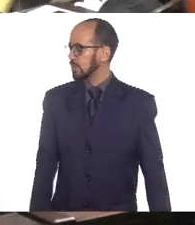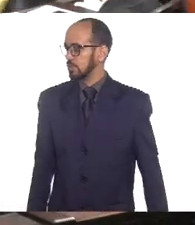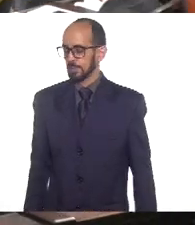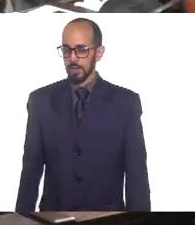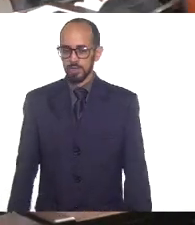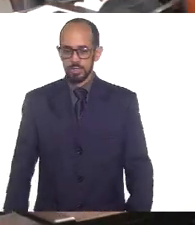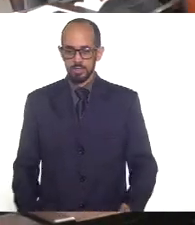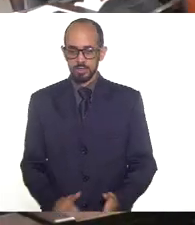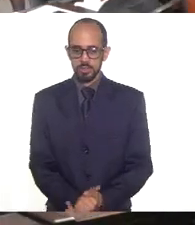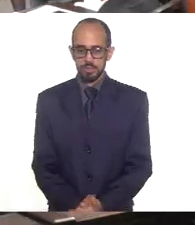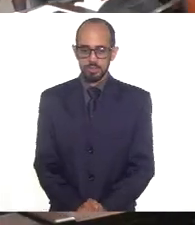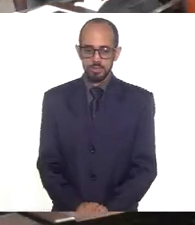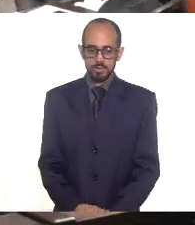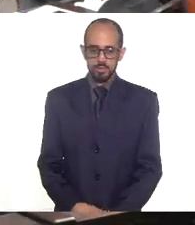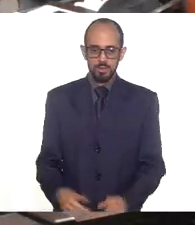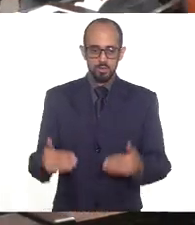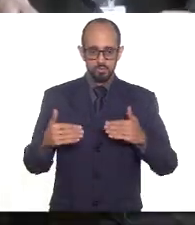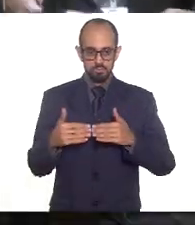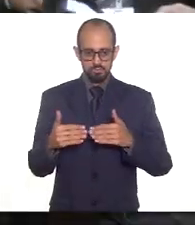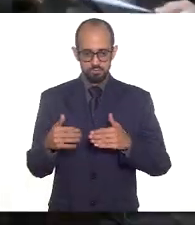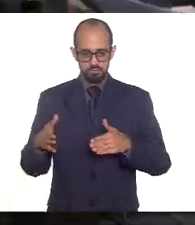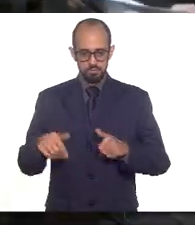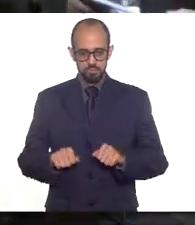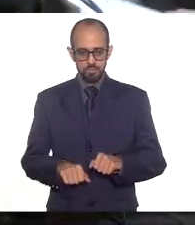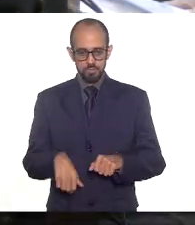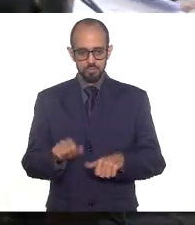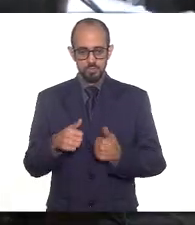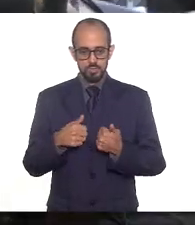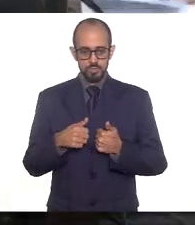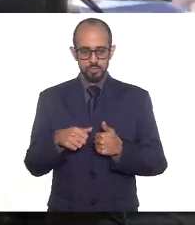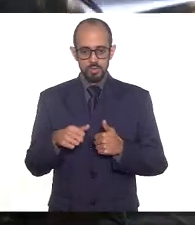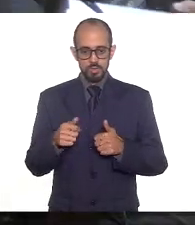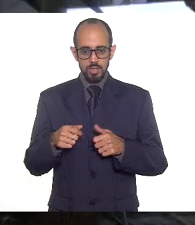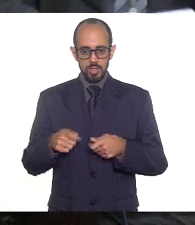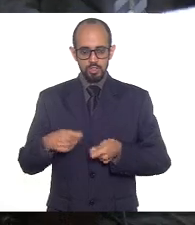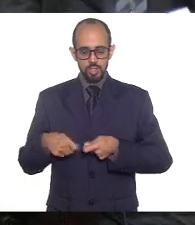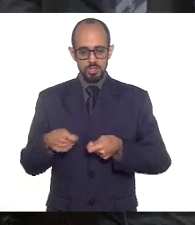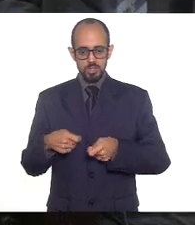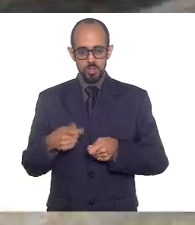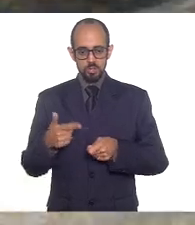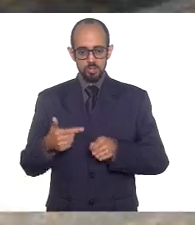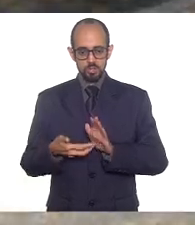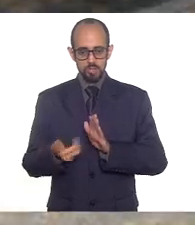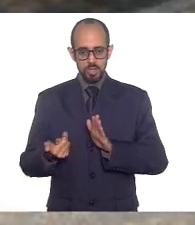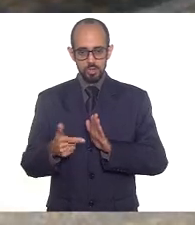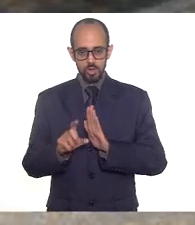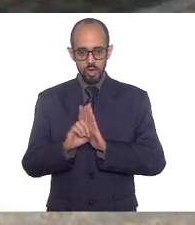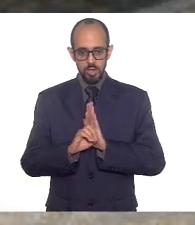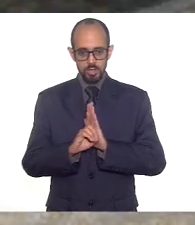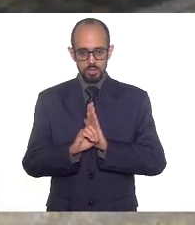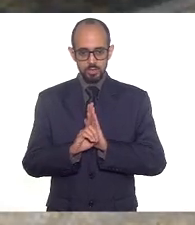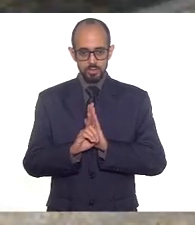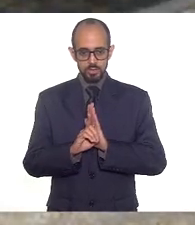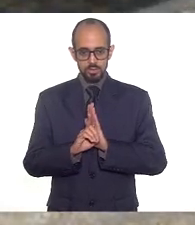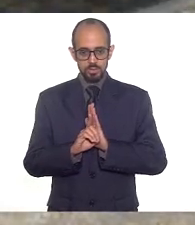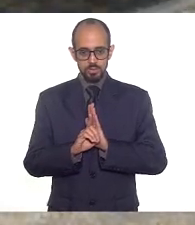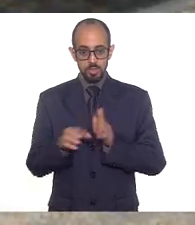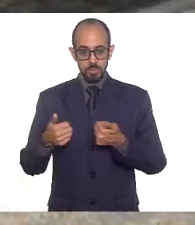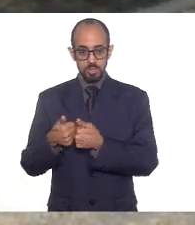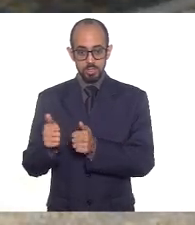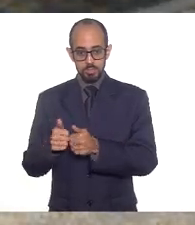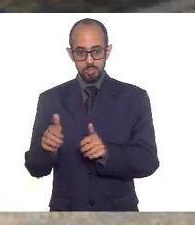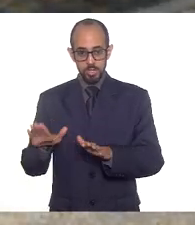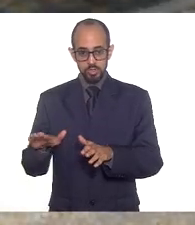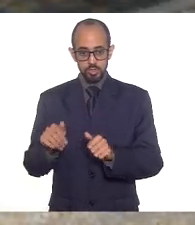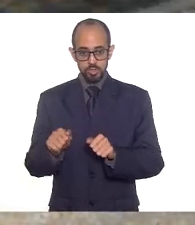e o que presente projeto de lei direção sem drogas do Estado Luizinho mas é transporte Presidente